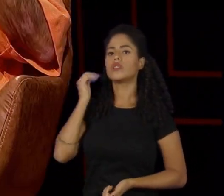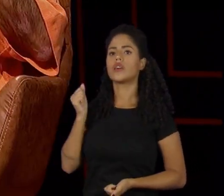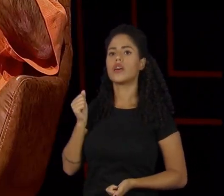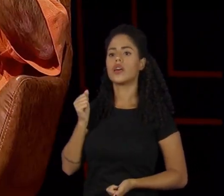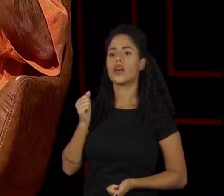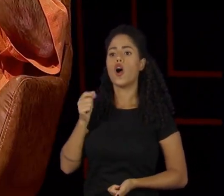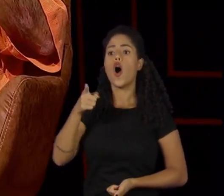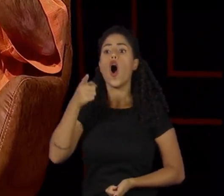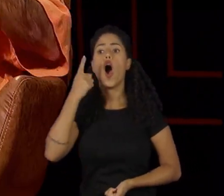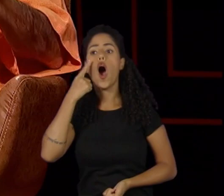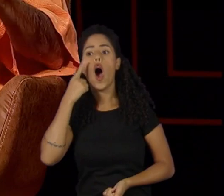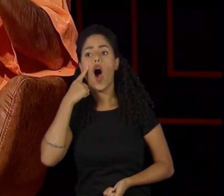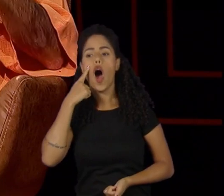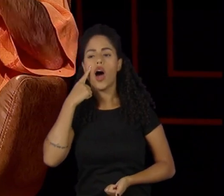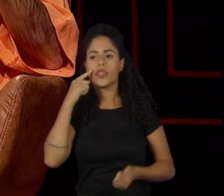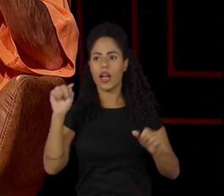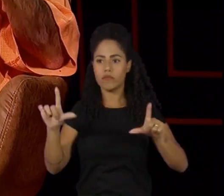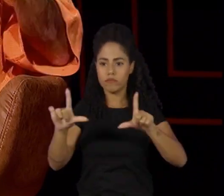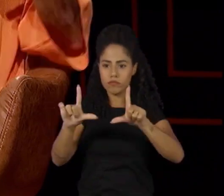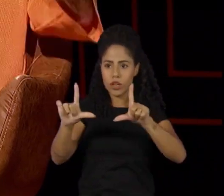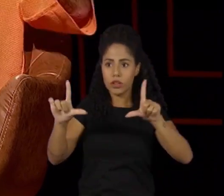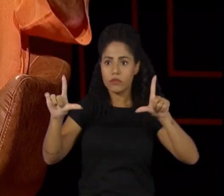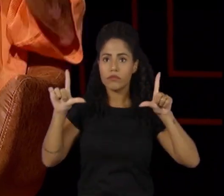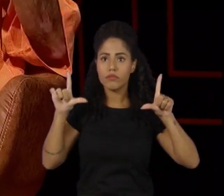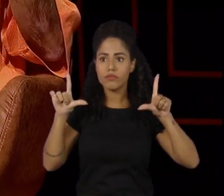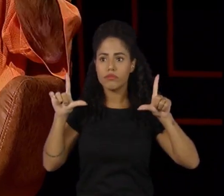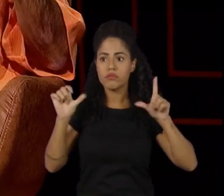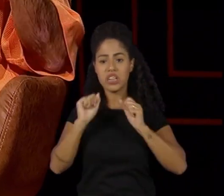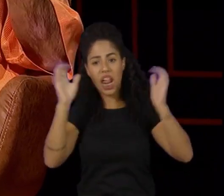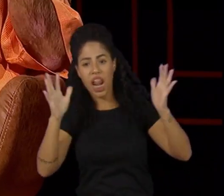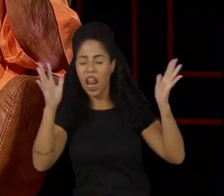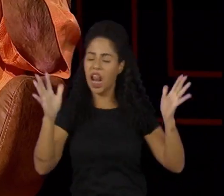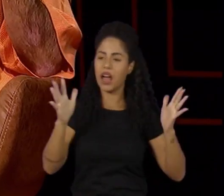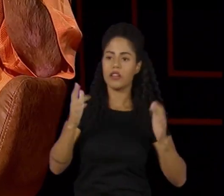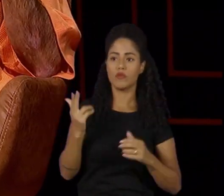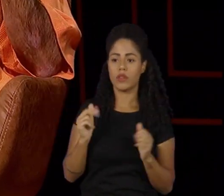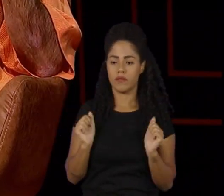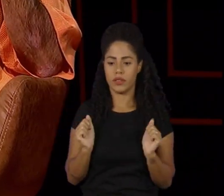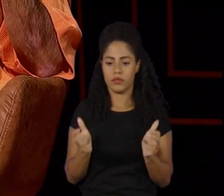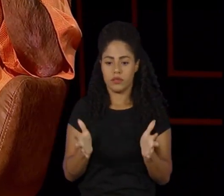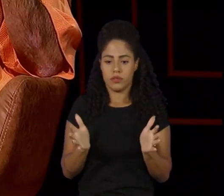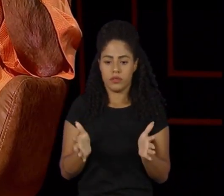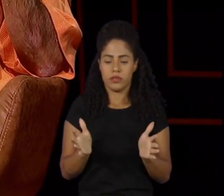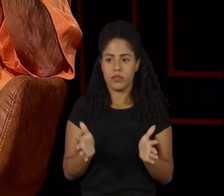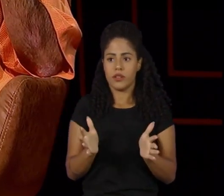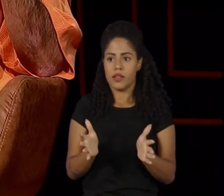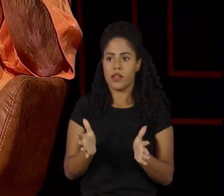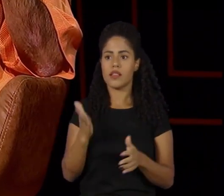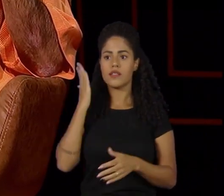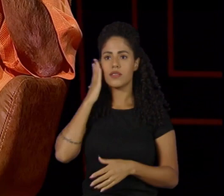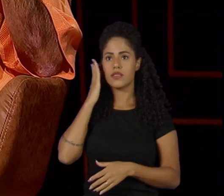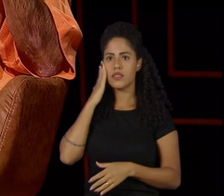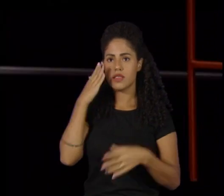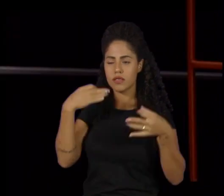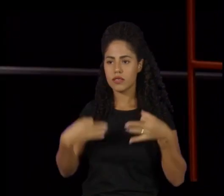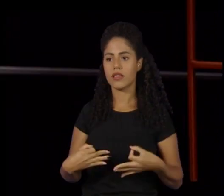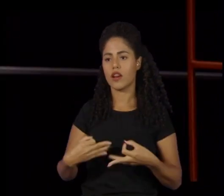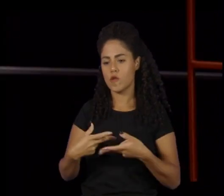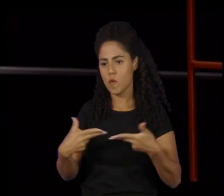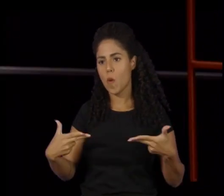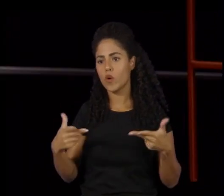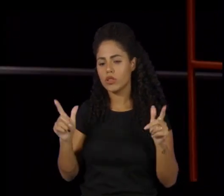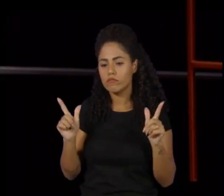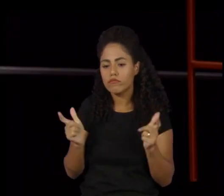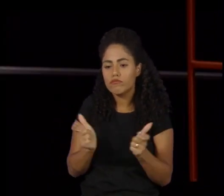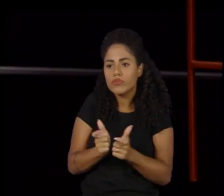Breda, está fechadão. Aí eu sei que eu não posso fazer teatro. Tenho que fazer a coisa...